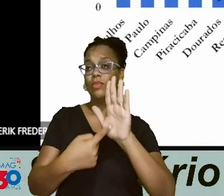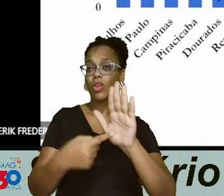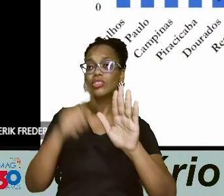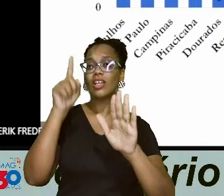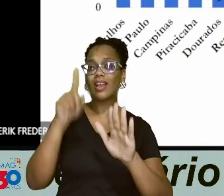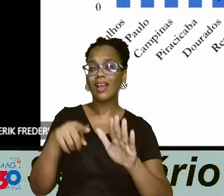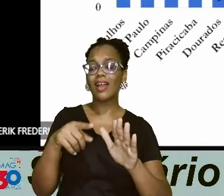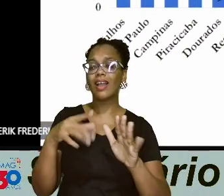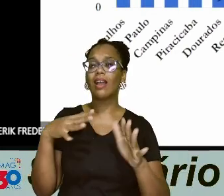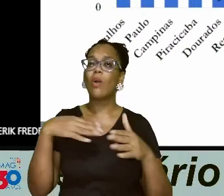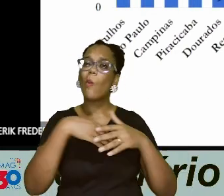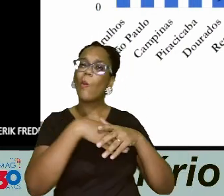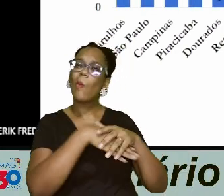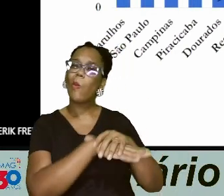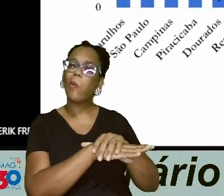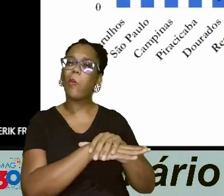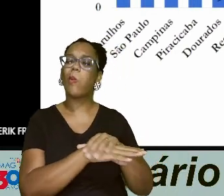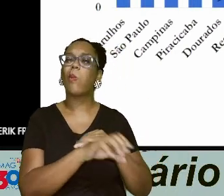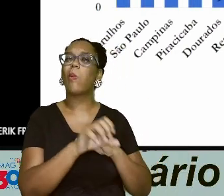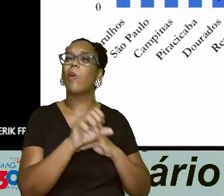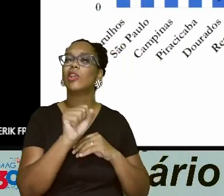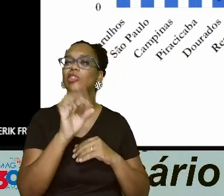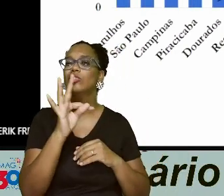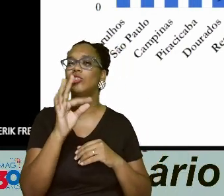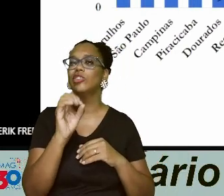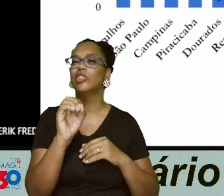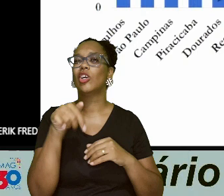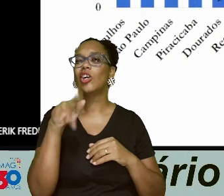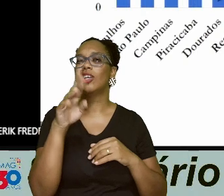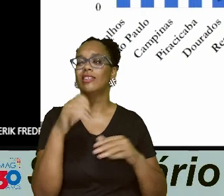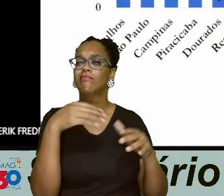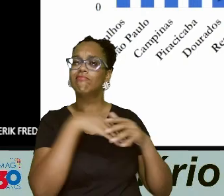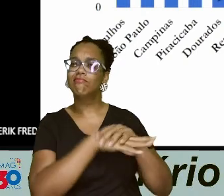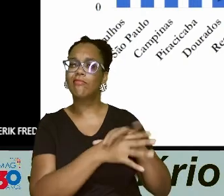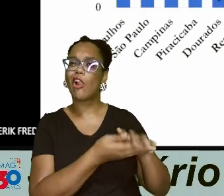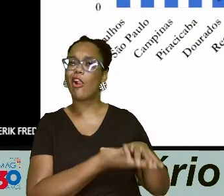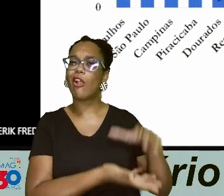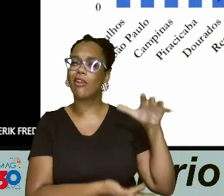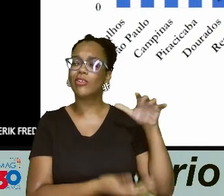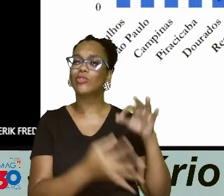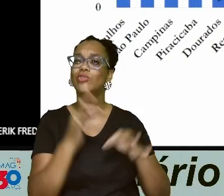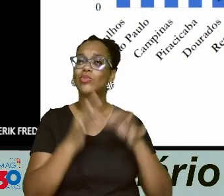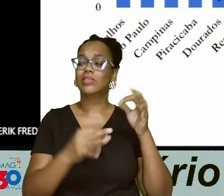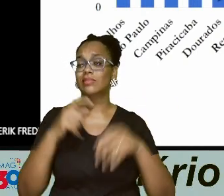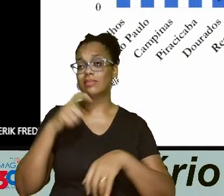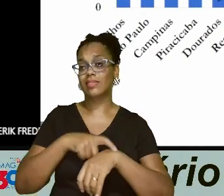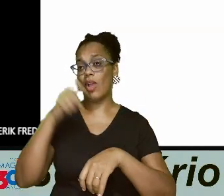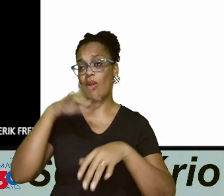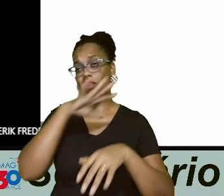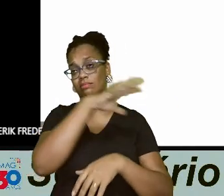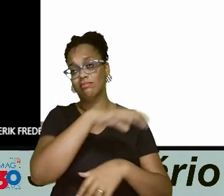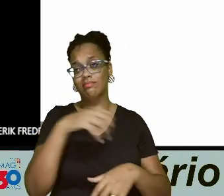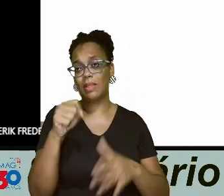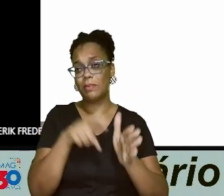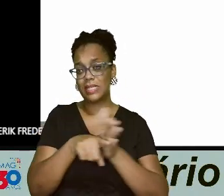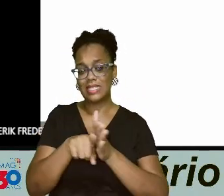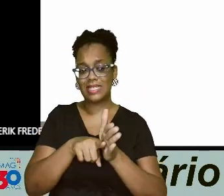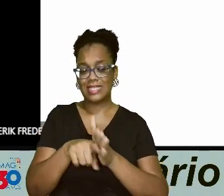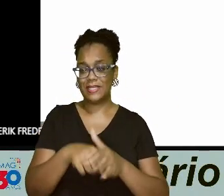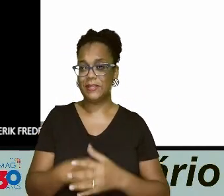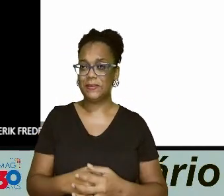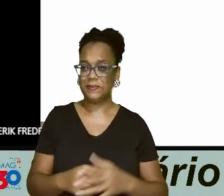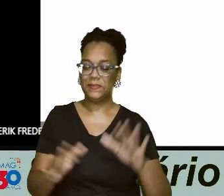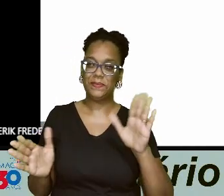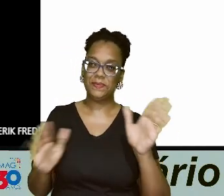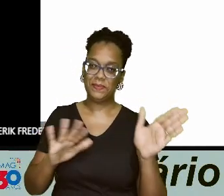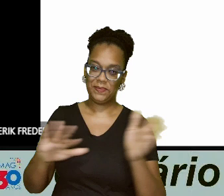né, que se encontrava perante os juízos no momento em que a nossa pesquisa foi realizada.